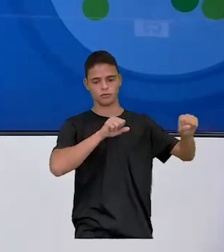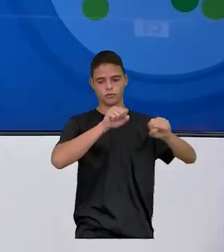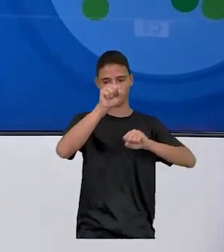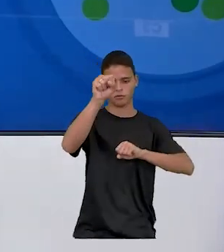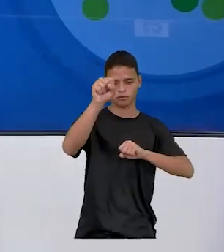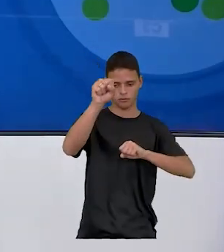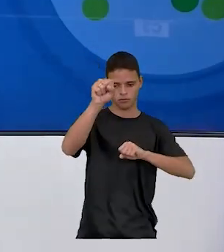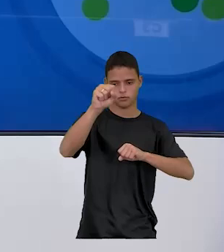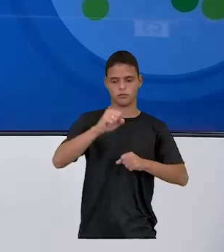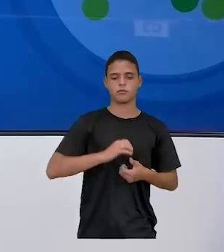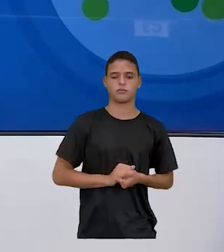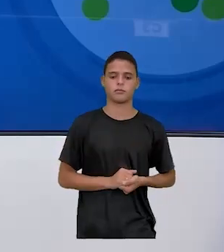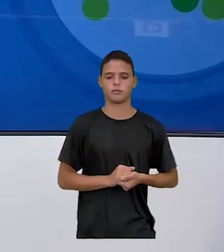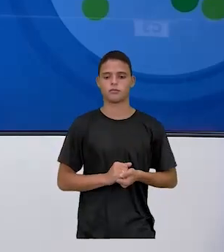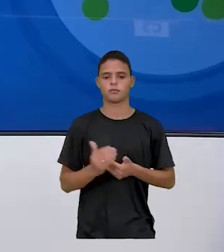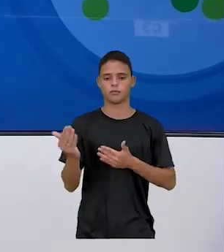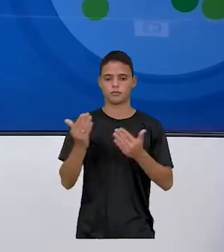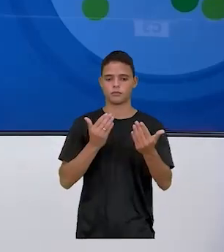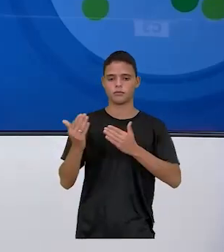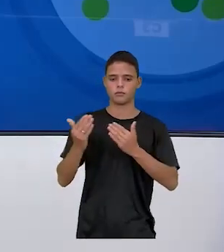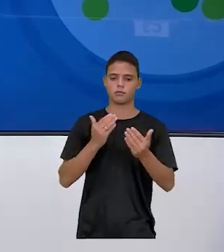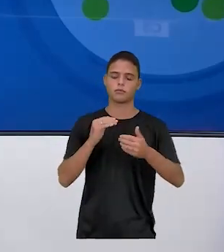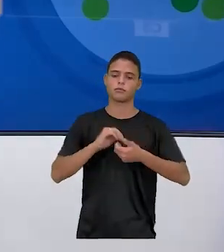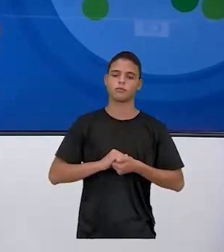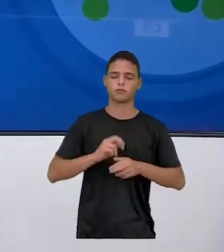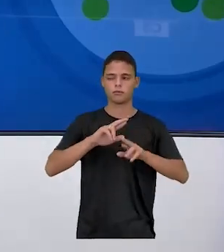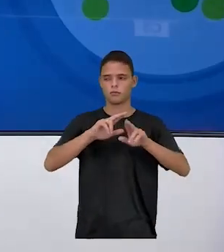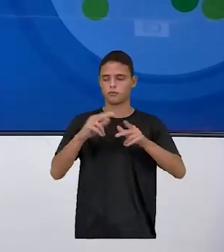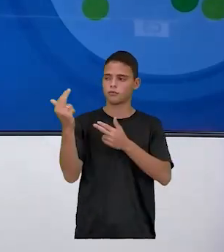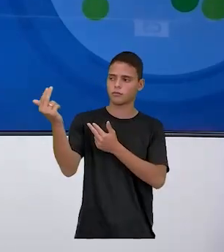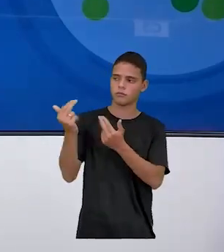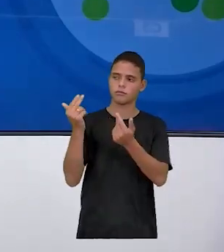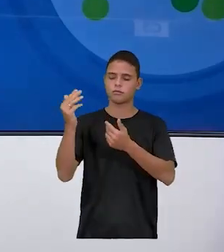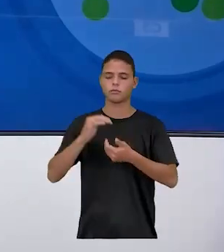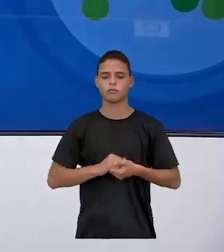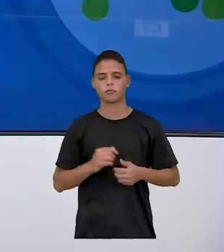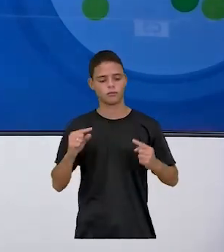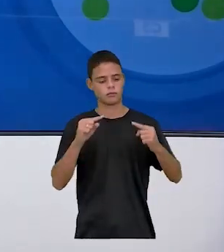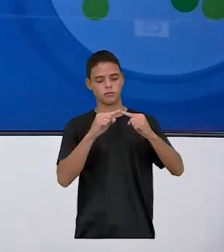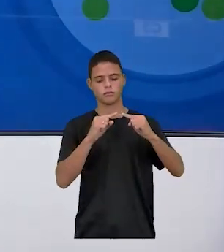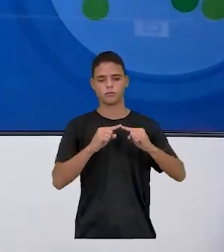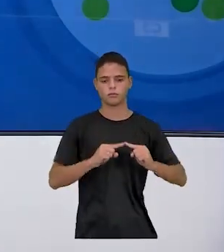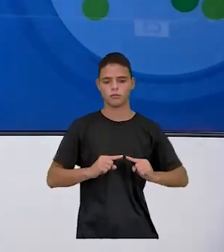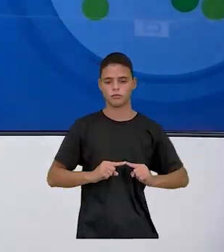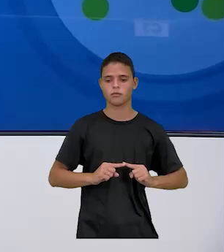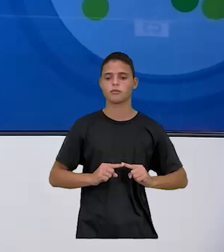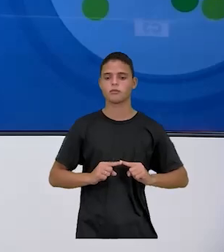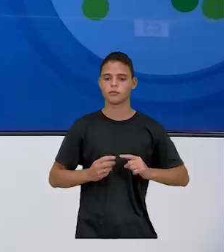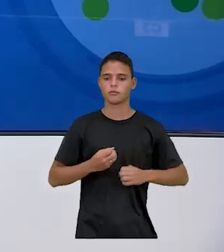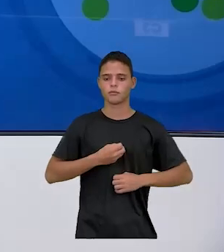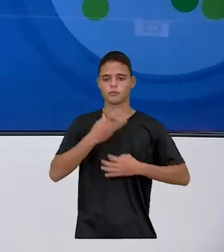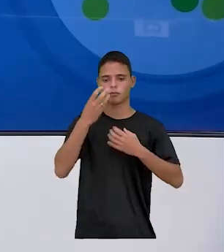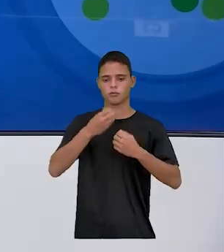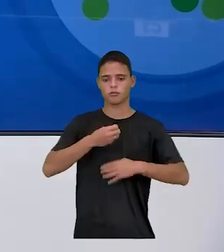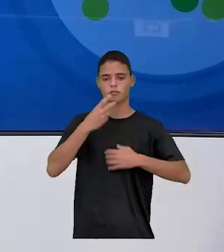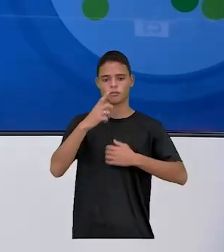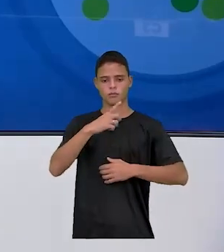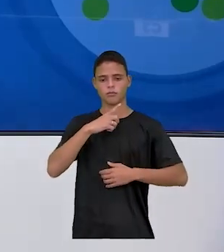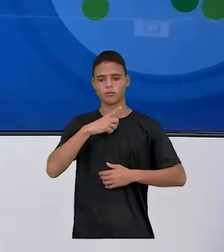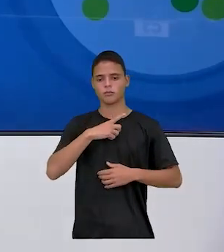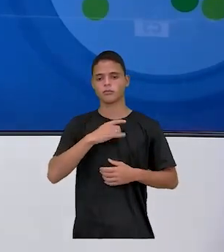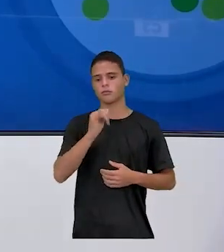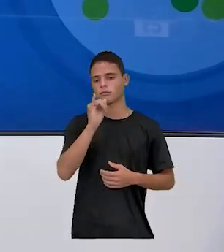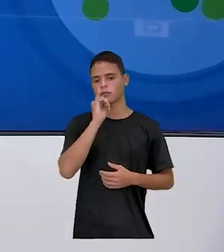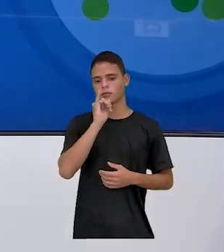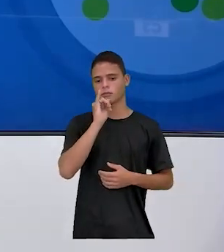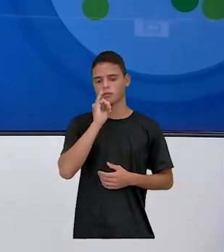lá dos Vingadores que conversa com o filme do Capitão América, com o filme do Homem de Ferro, com o filme do Hulk. Na poesia isso existe, sei para você agora. Você